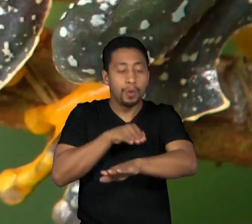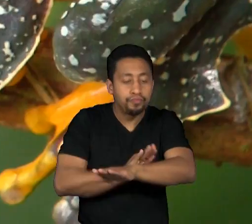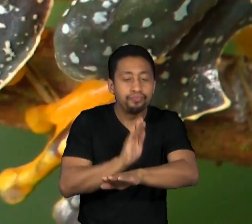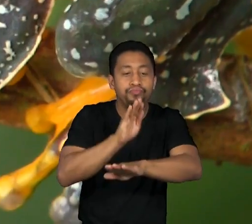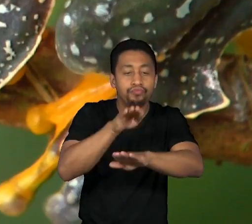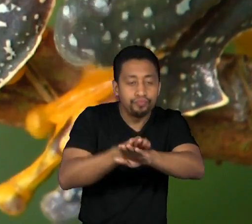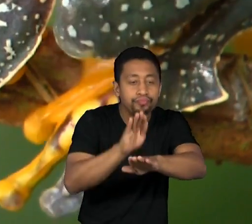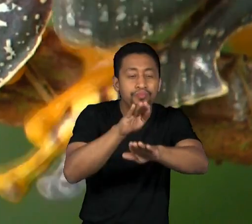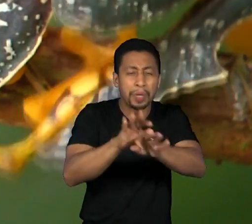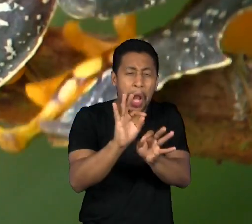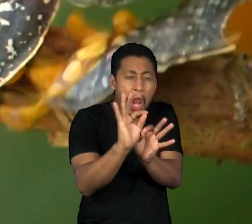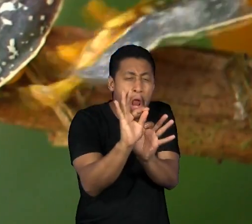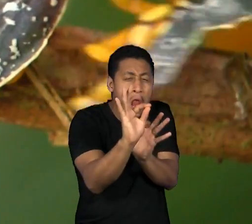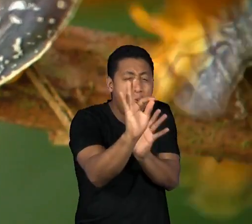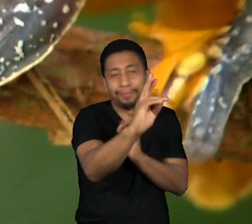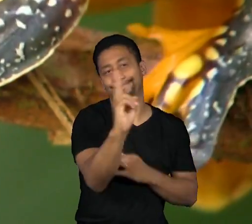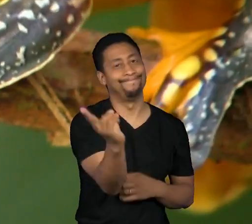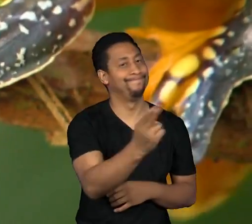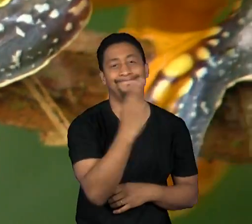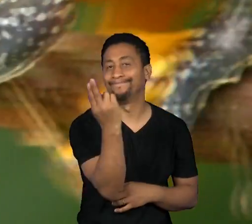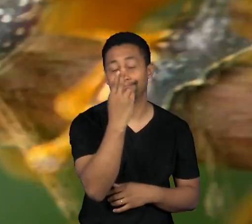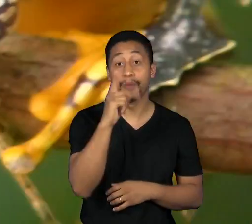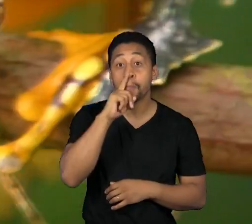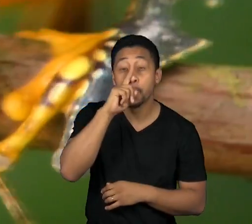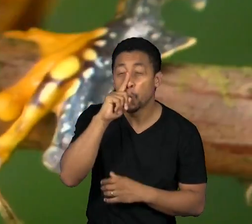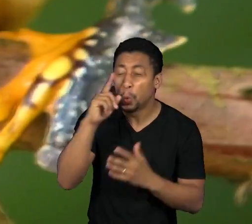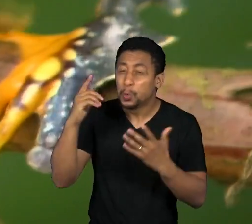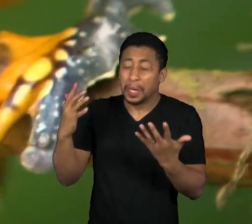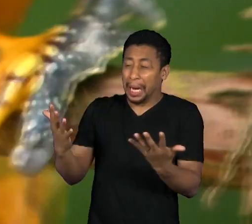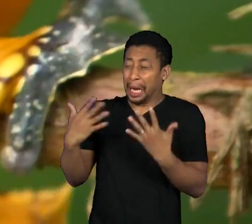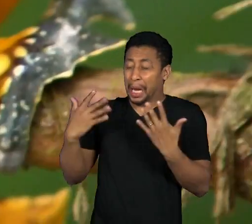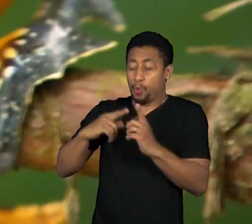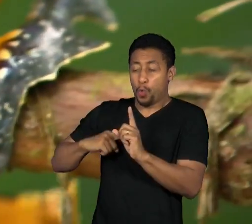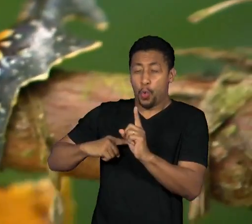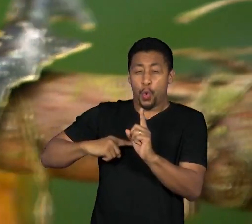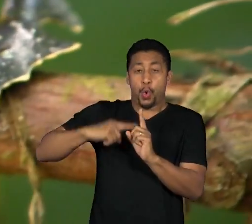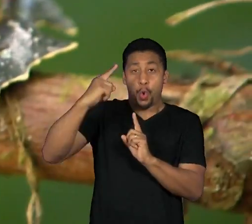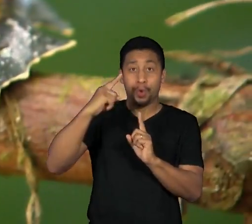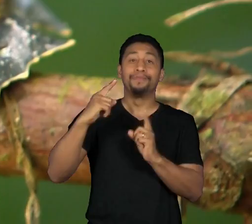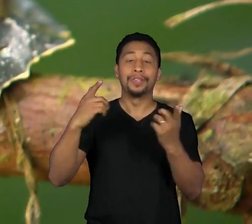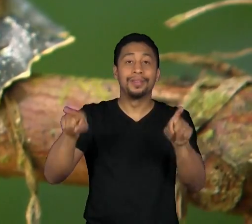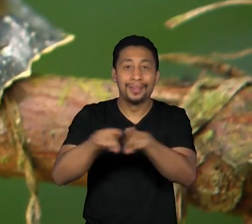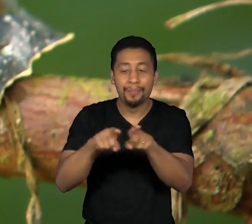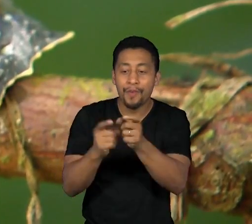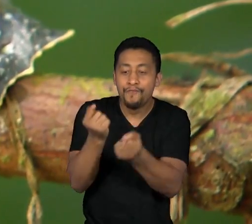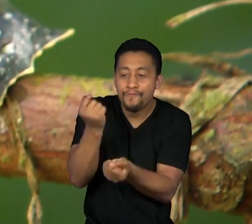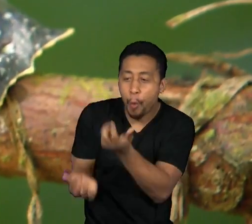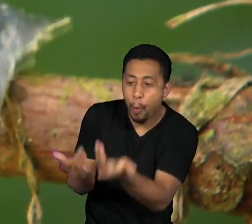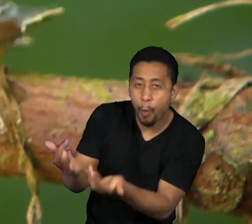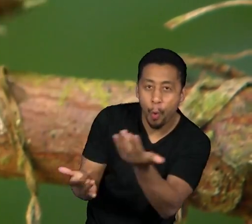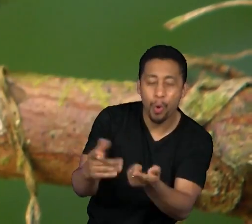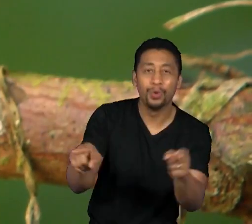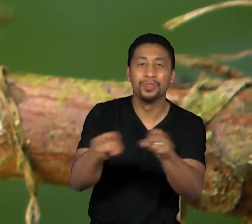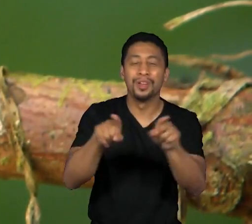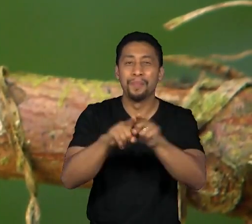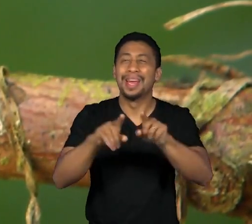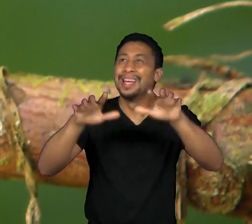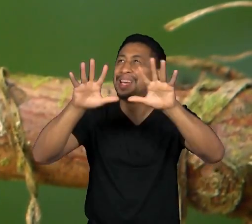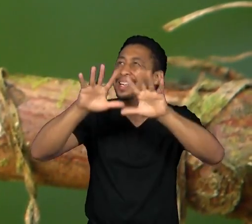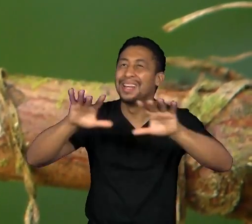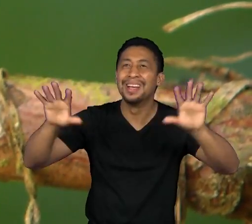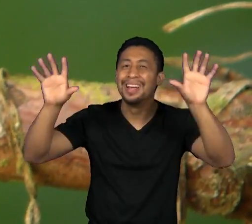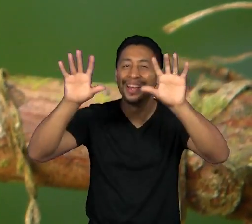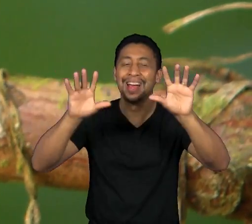do calor extremo, dos incêndios florestais e das secas. A constituição física desses animais é outro fator